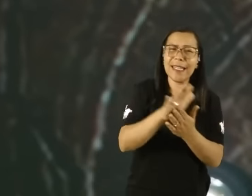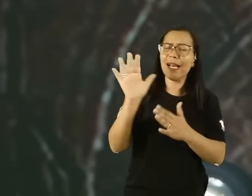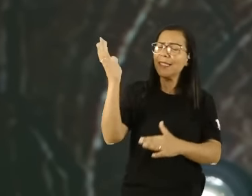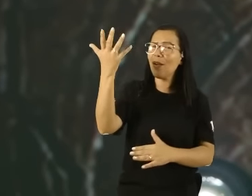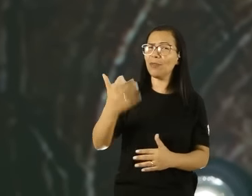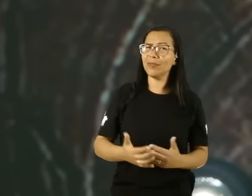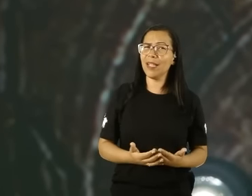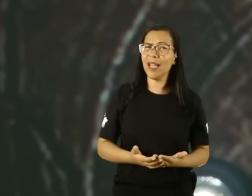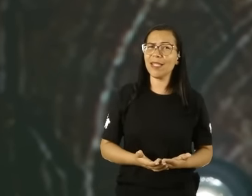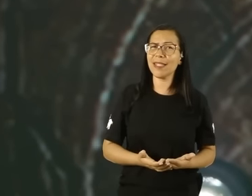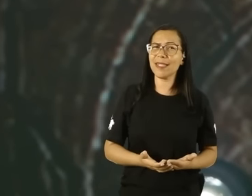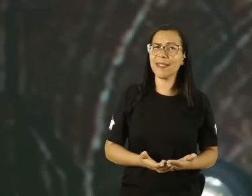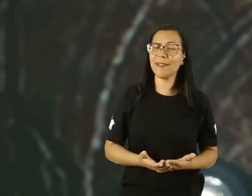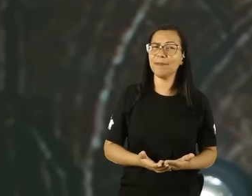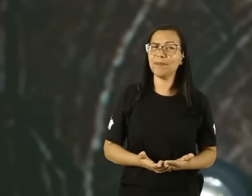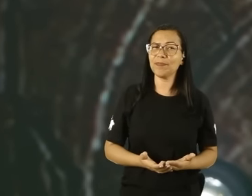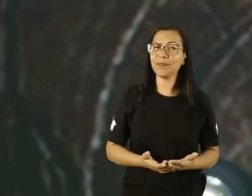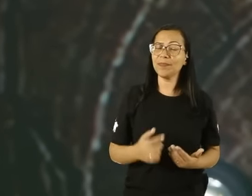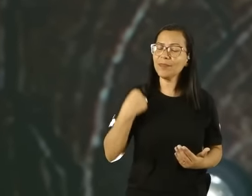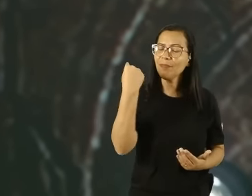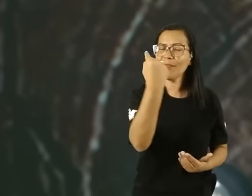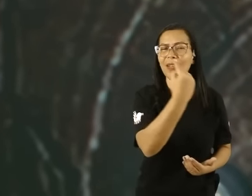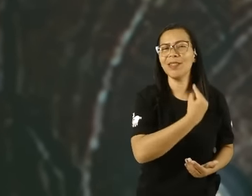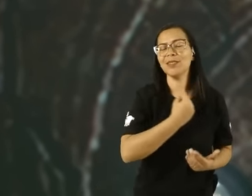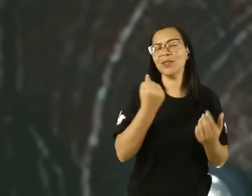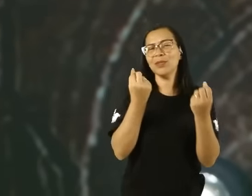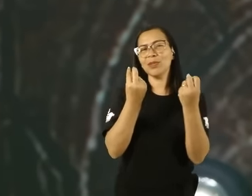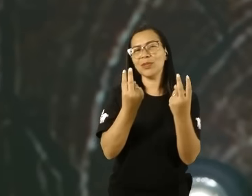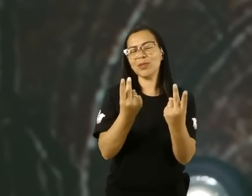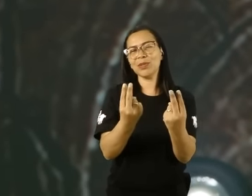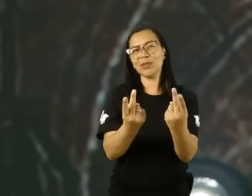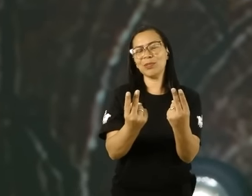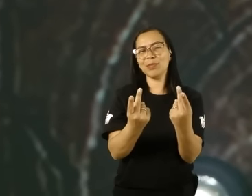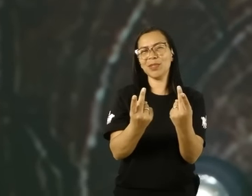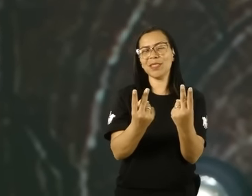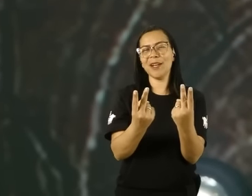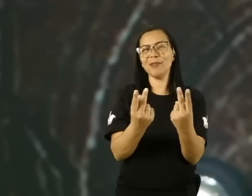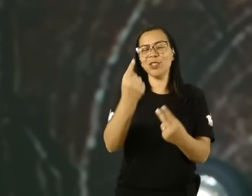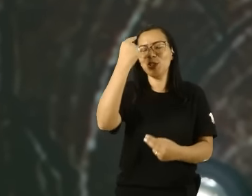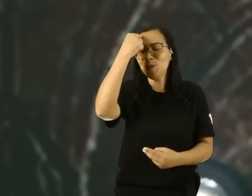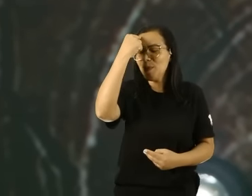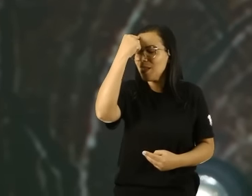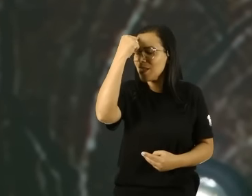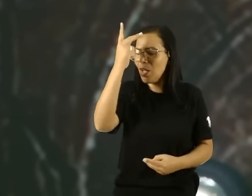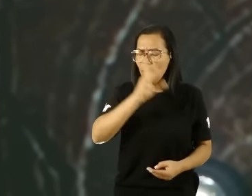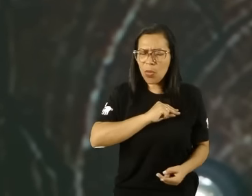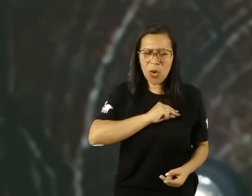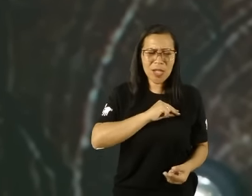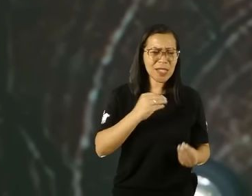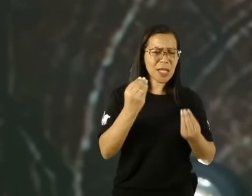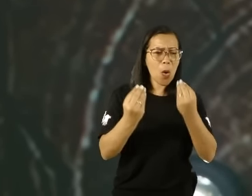envergonhar. Tentar fazer algo que Deus não quer que você faça vai tirar sua dignidade. Pedro está